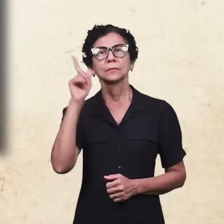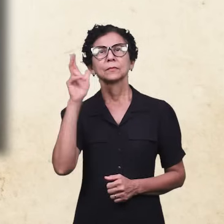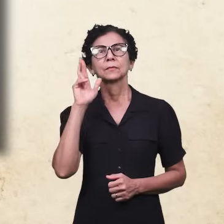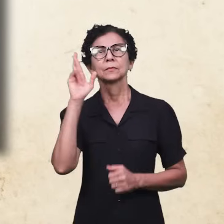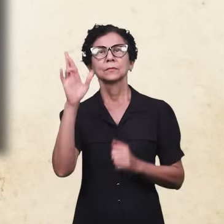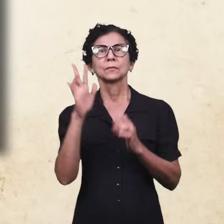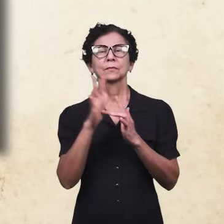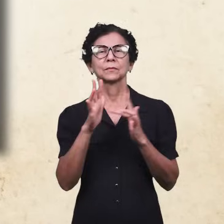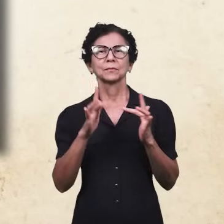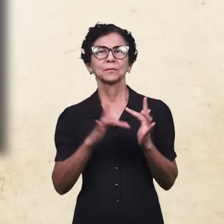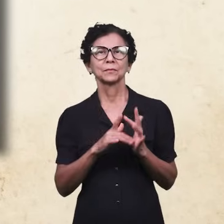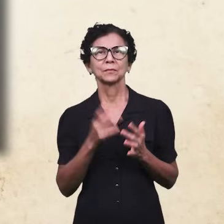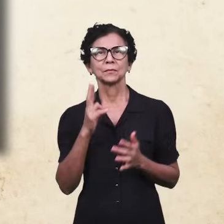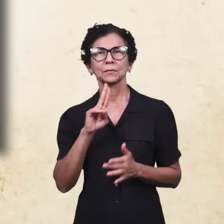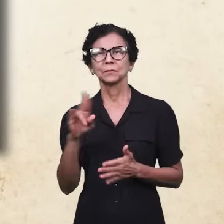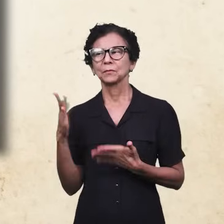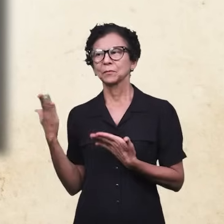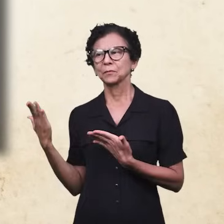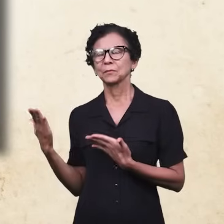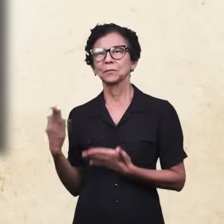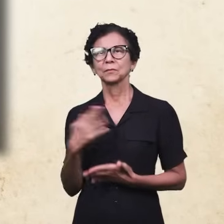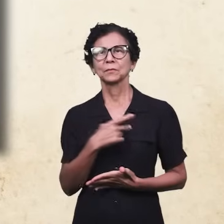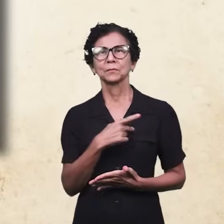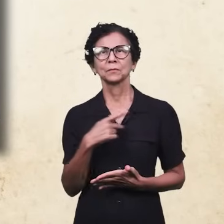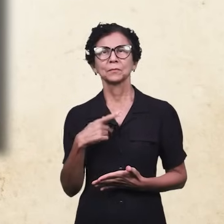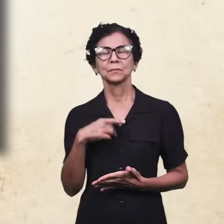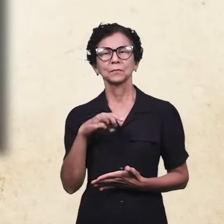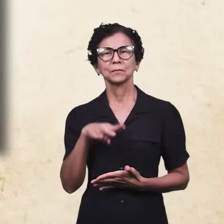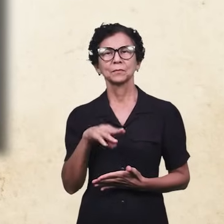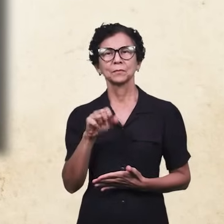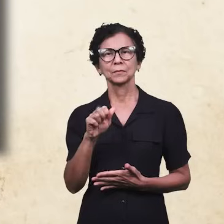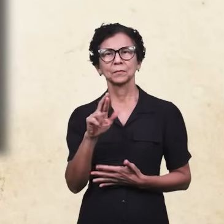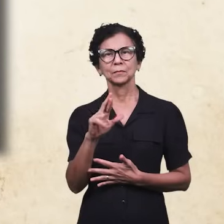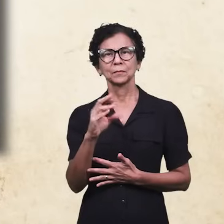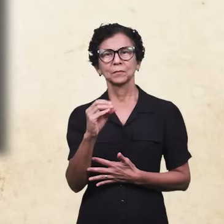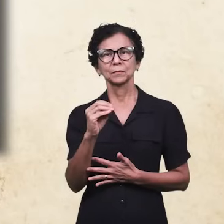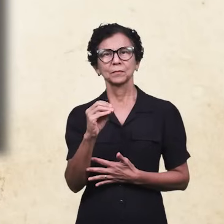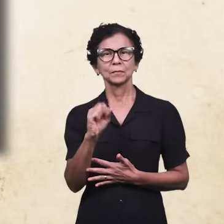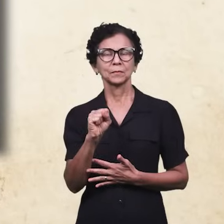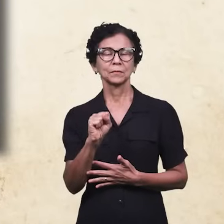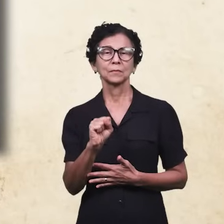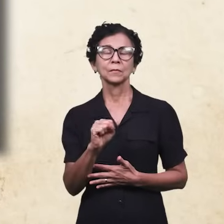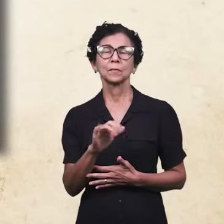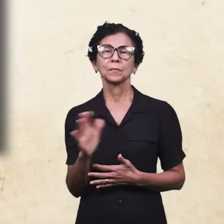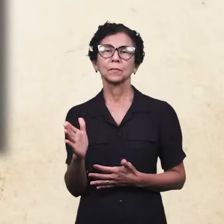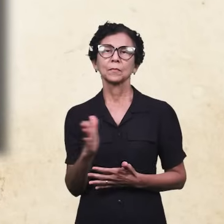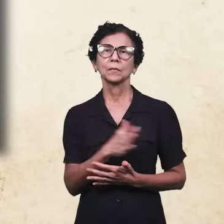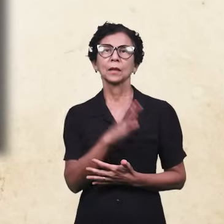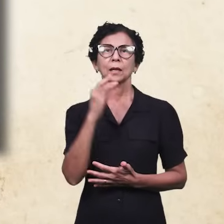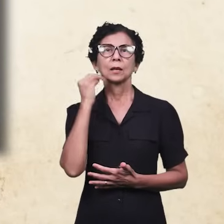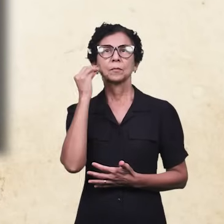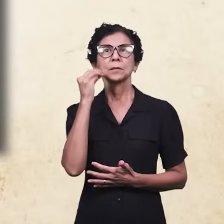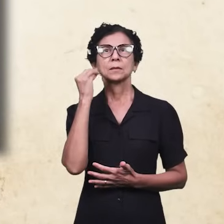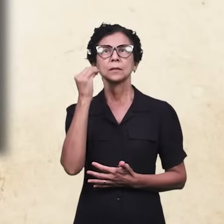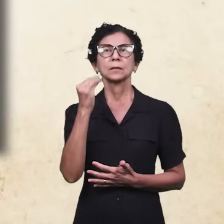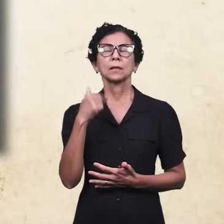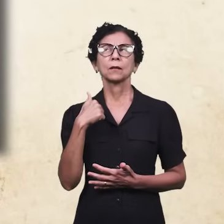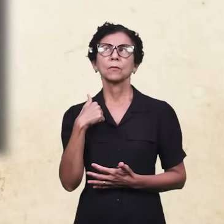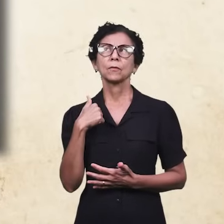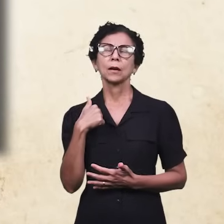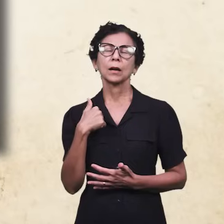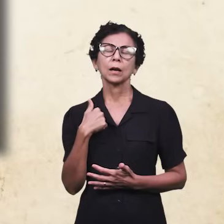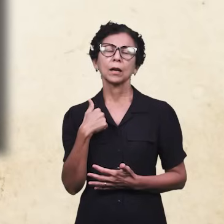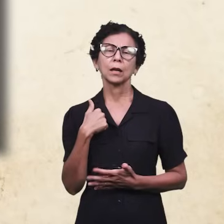paz do senhor meu nome é Bárbara rosine da igreja do porto Ministério do pastor Marcos Vinícius a experiência que eu tenho é que eu estava buscando